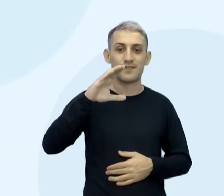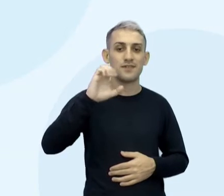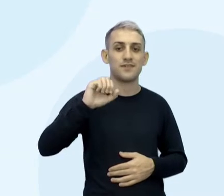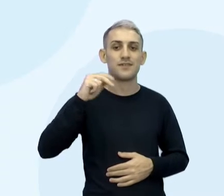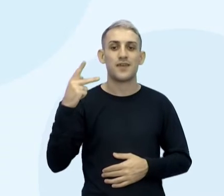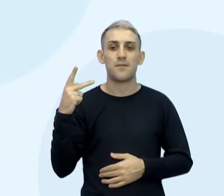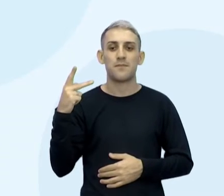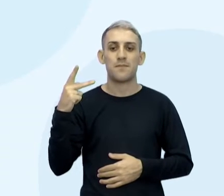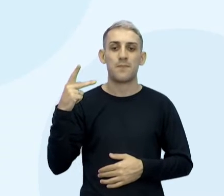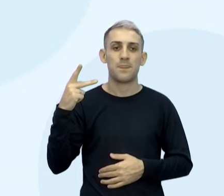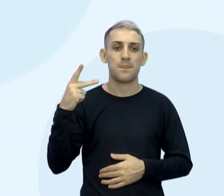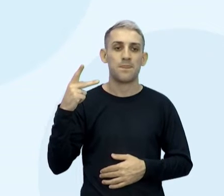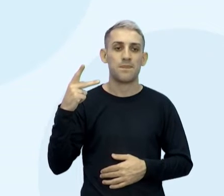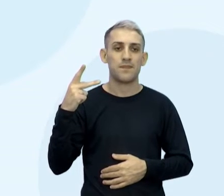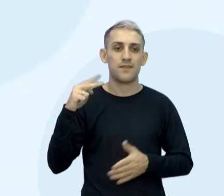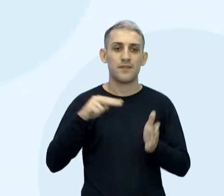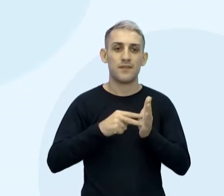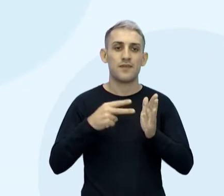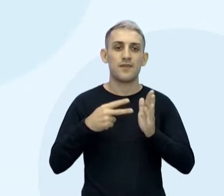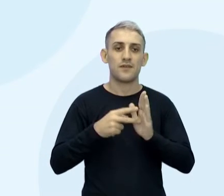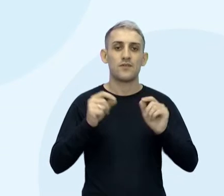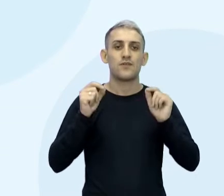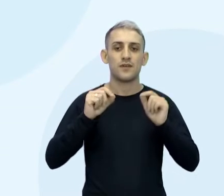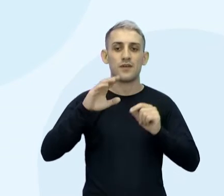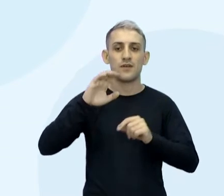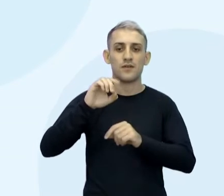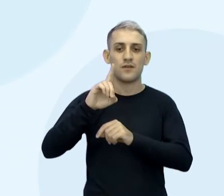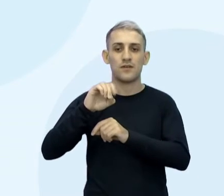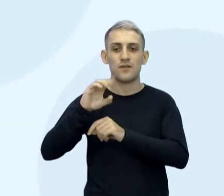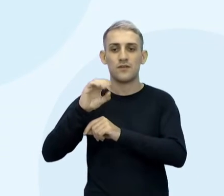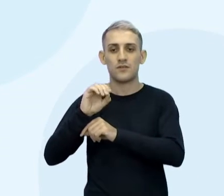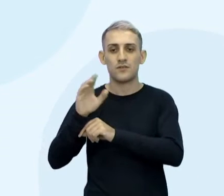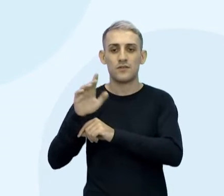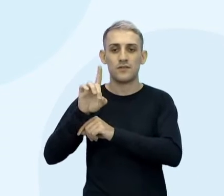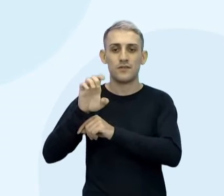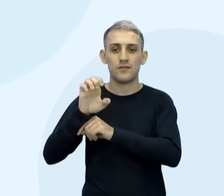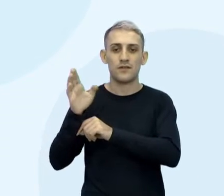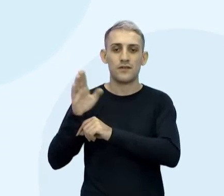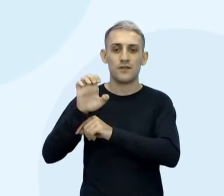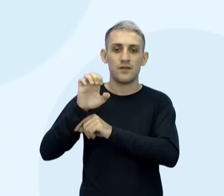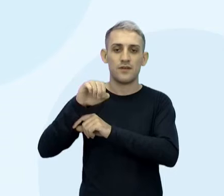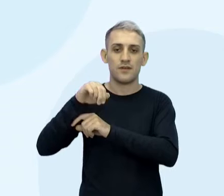CEP. Código de Endereçamento Postal.